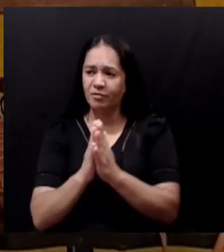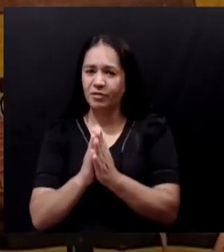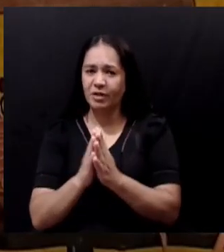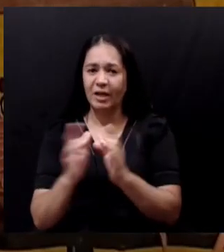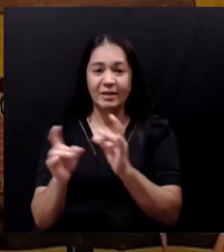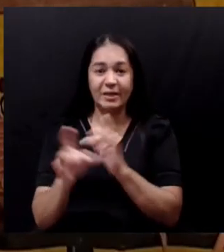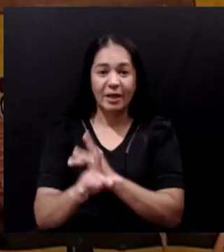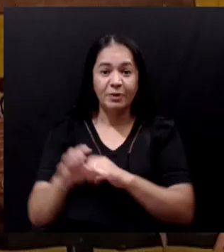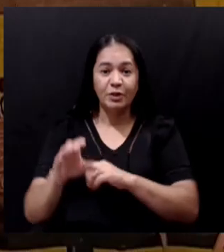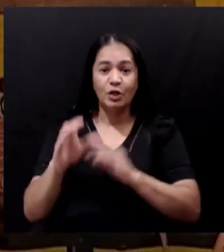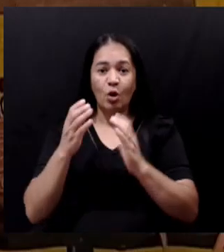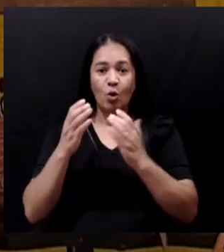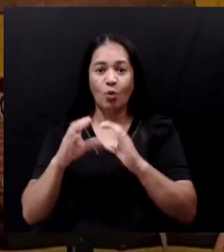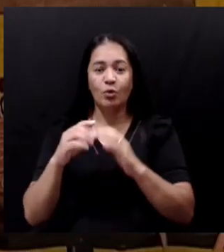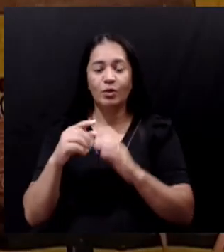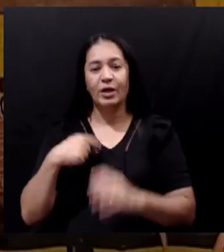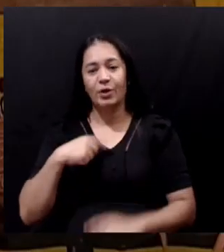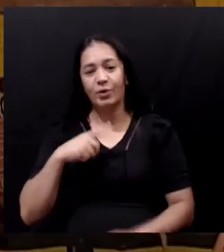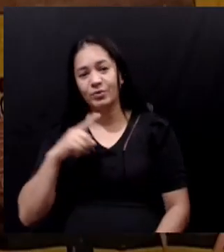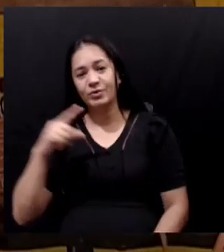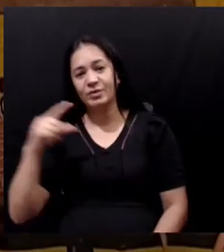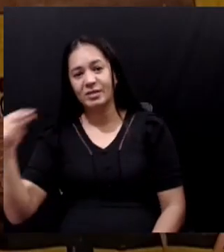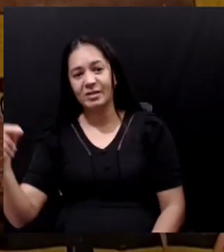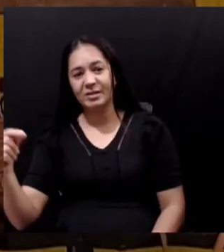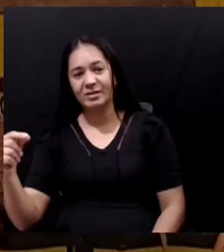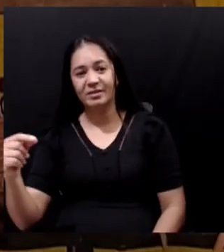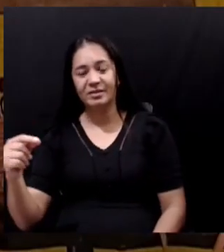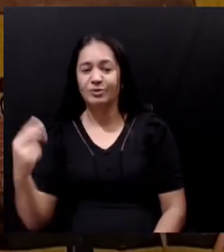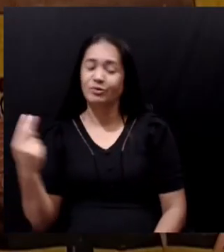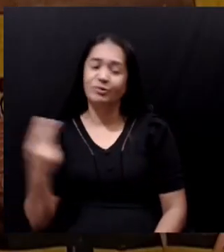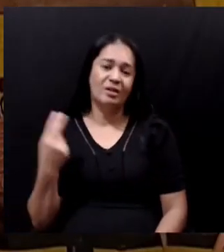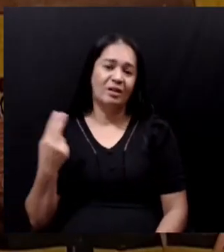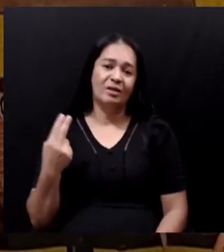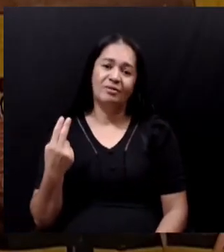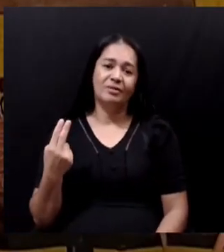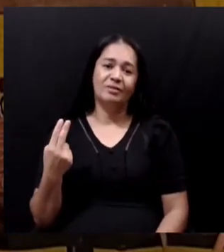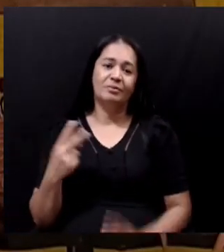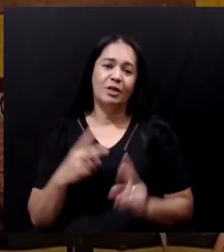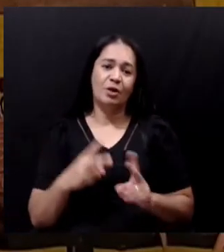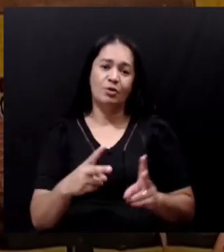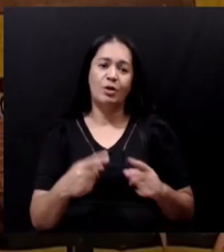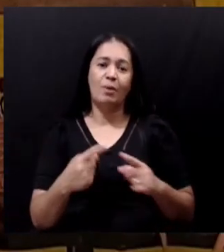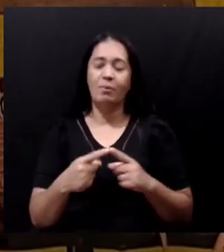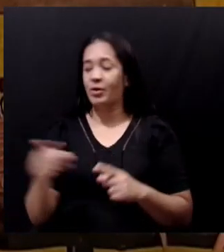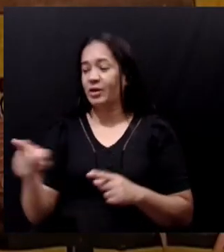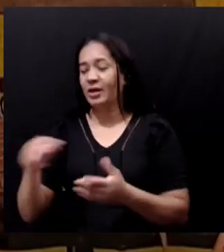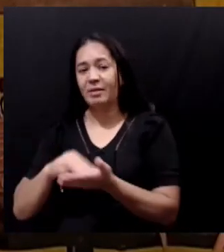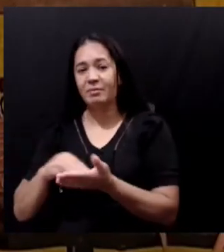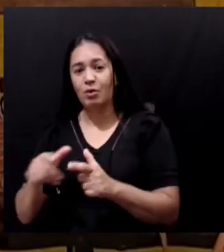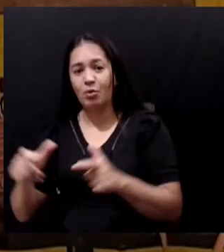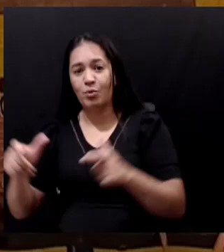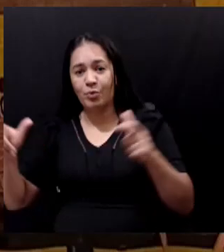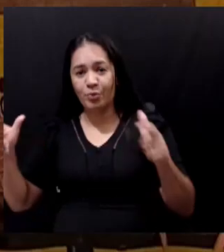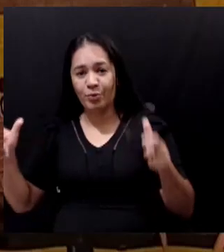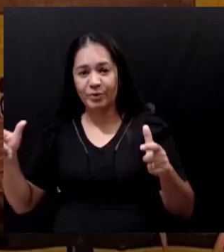concurso, aí eu saí de lá, não dava mais para ficar. Porque estava aumentando aqui, e ela não estava dando mais. Sim.